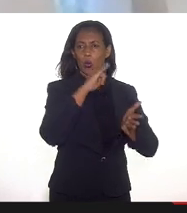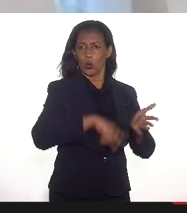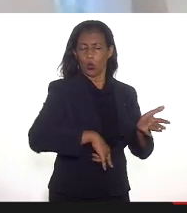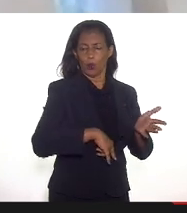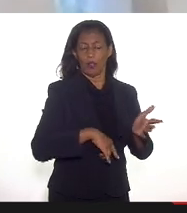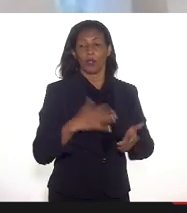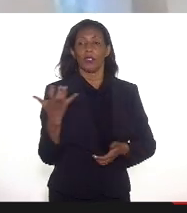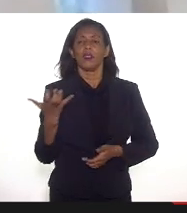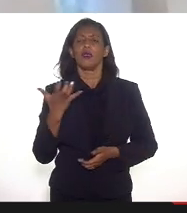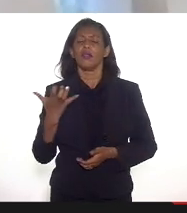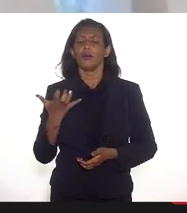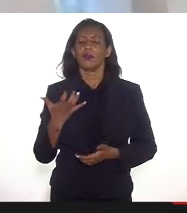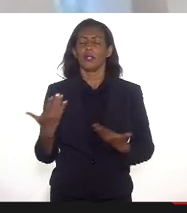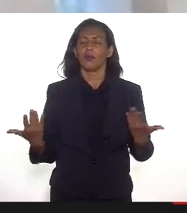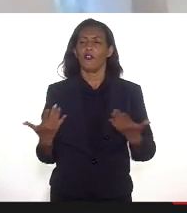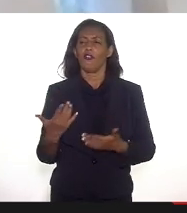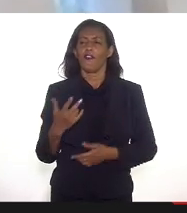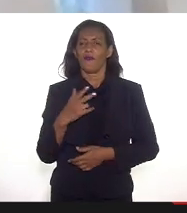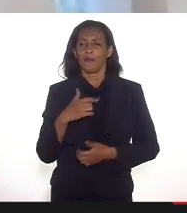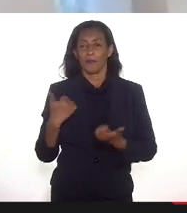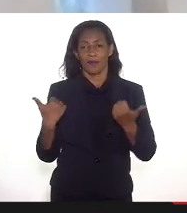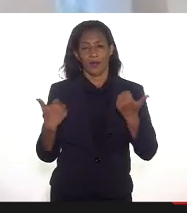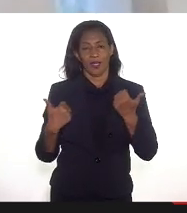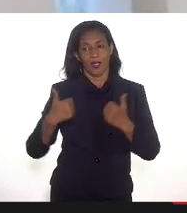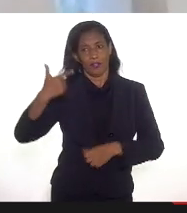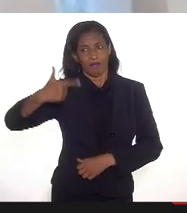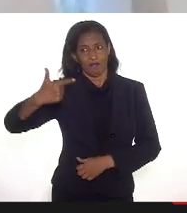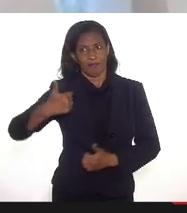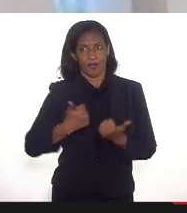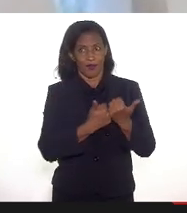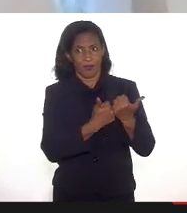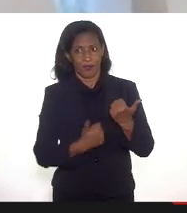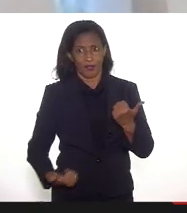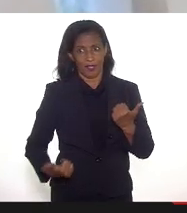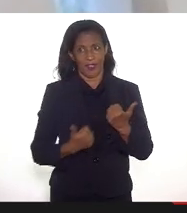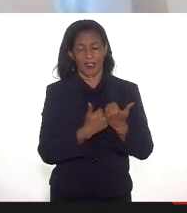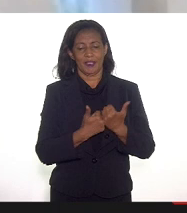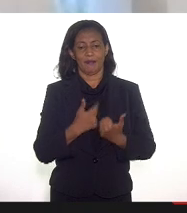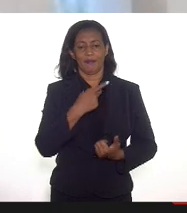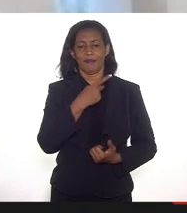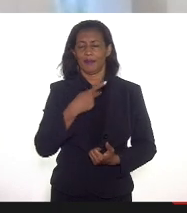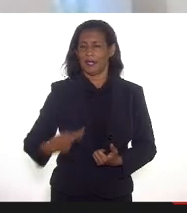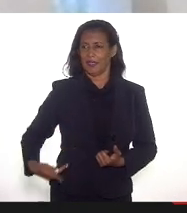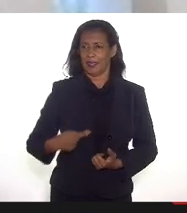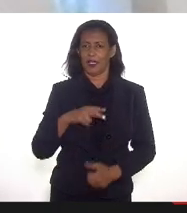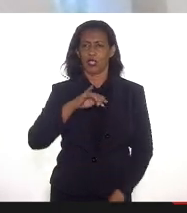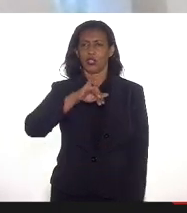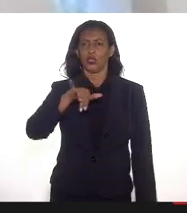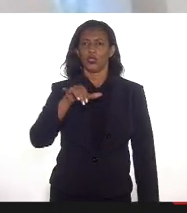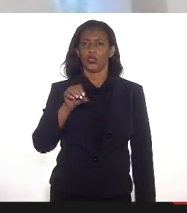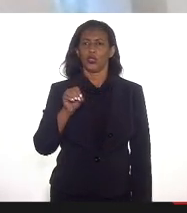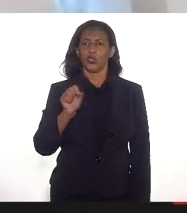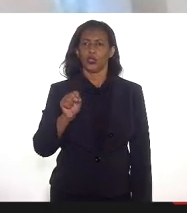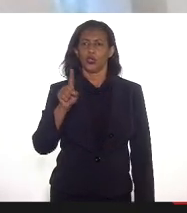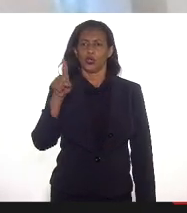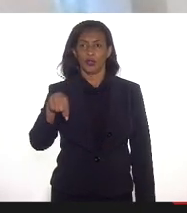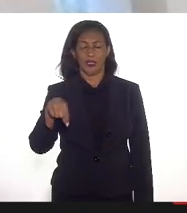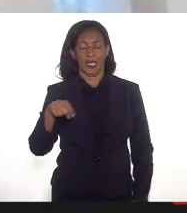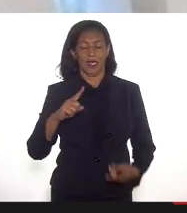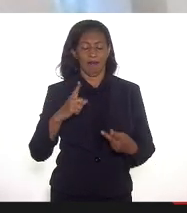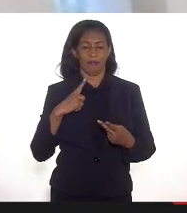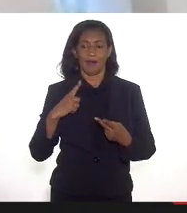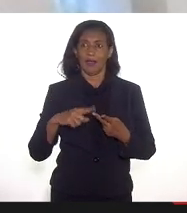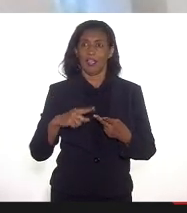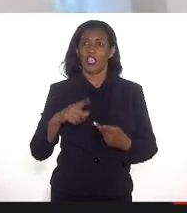quero apresentar aqui o nosso vice-presidente educacional, professor José Wilson, aqui presente, né, os nossos diretores